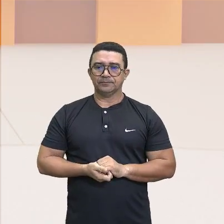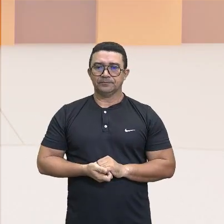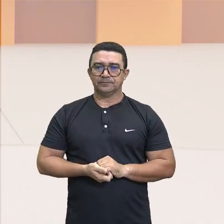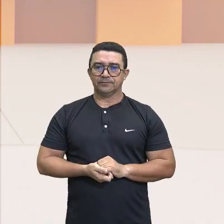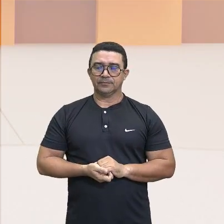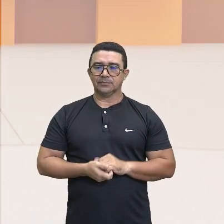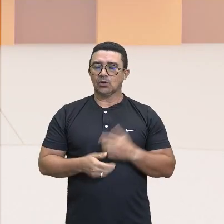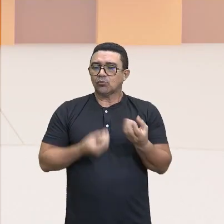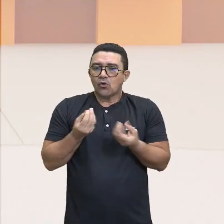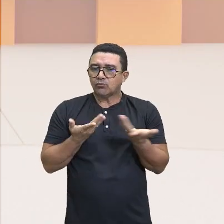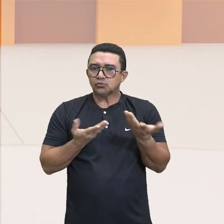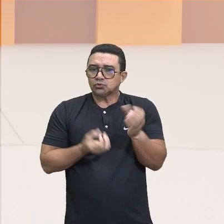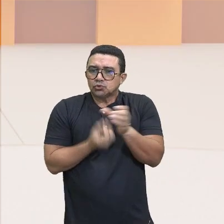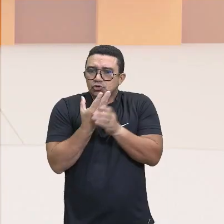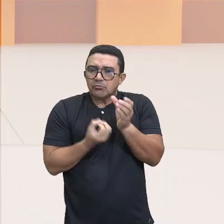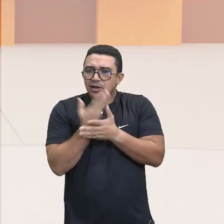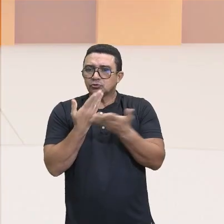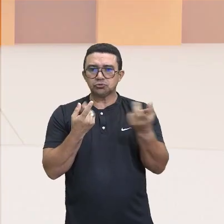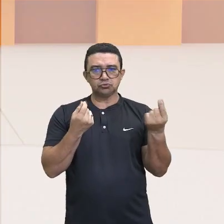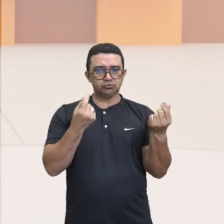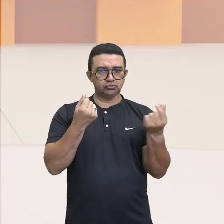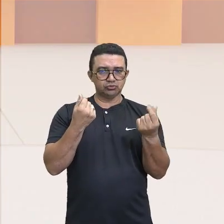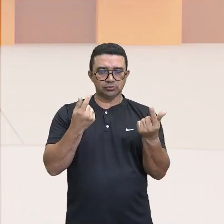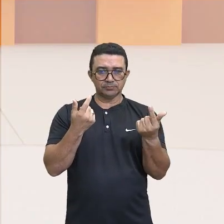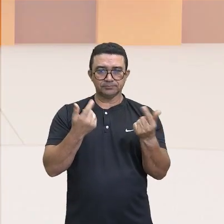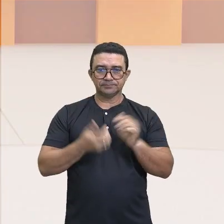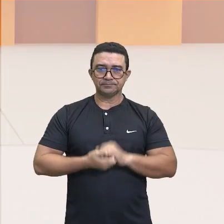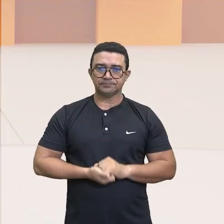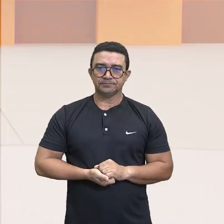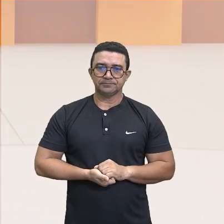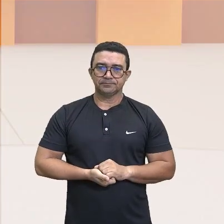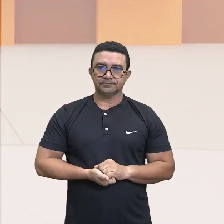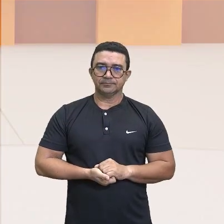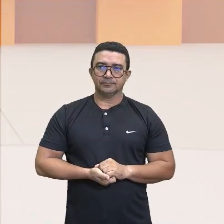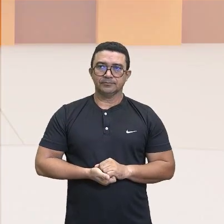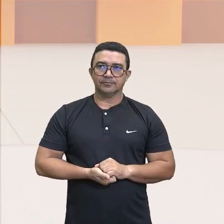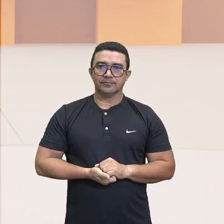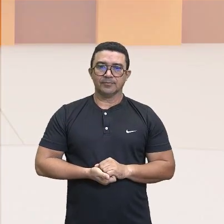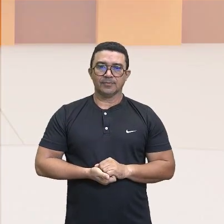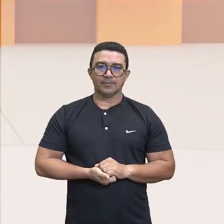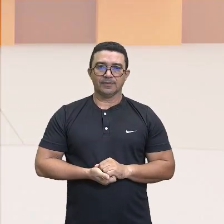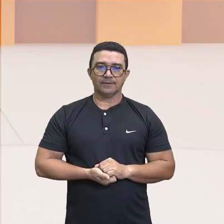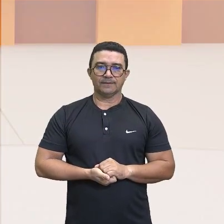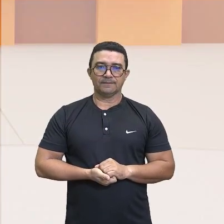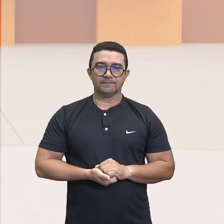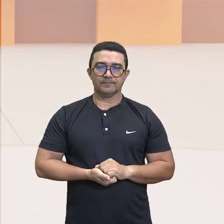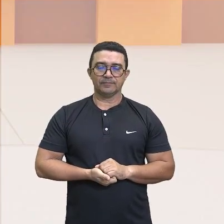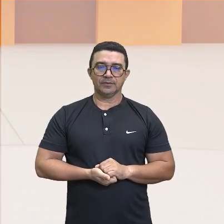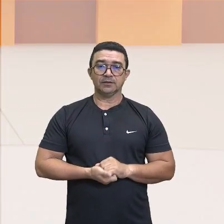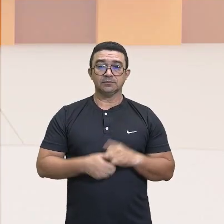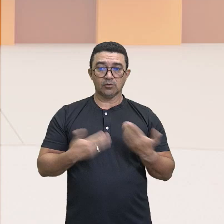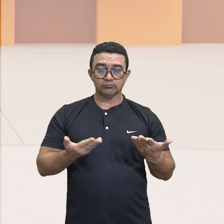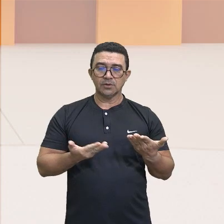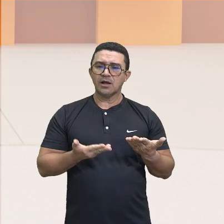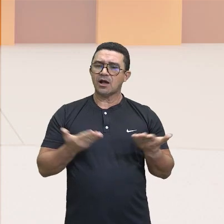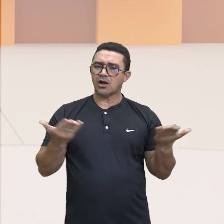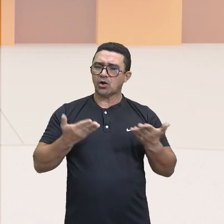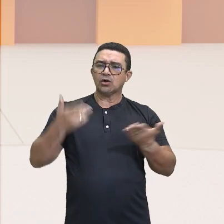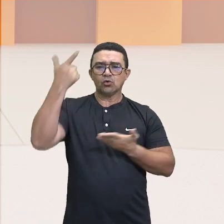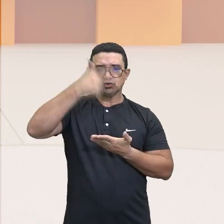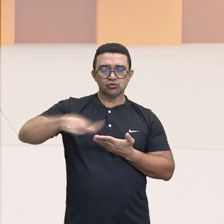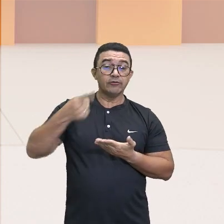à produção de riquezas, né? Vamos continuar, pessoal, vamos continuar verificando ali mais informações, né,